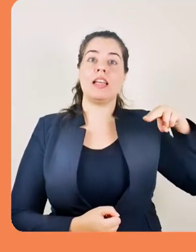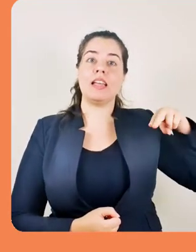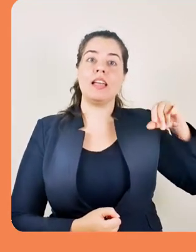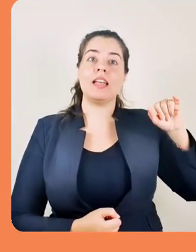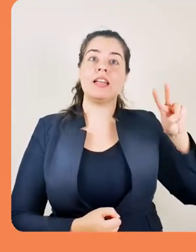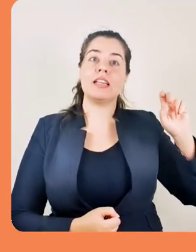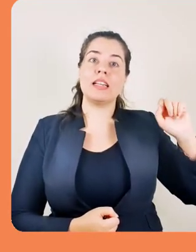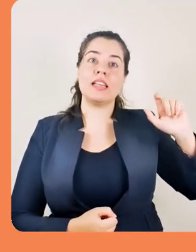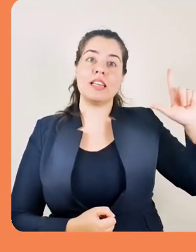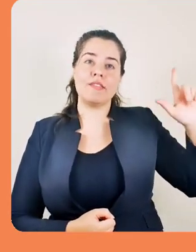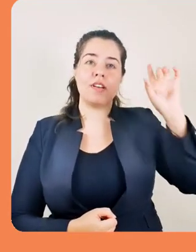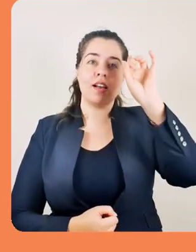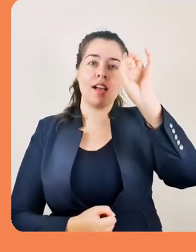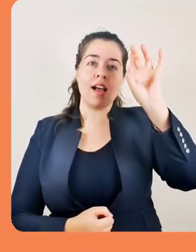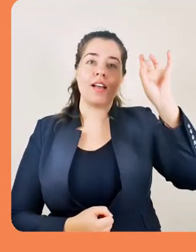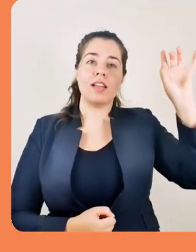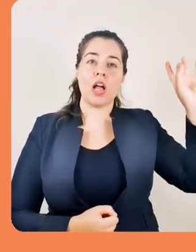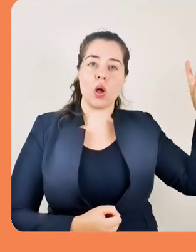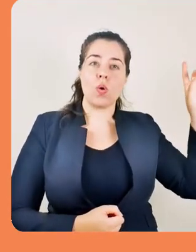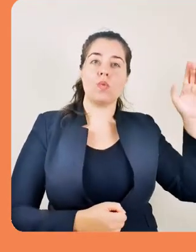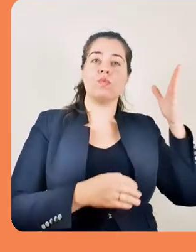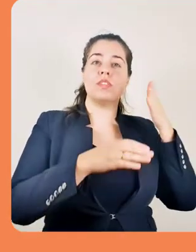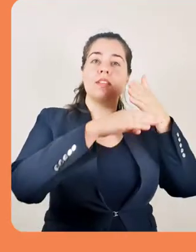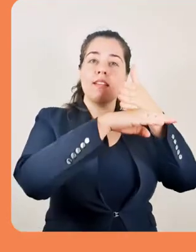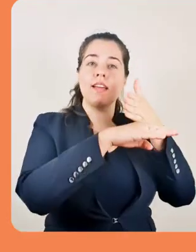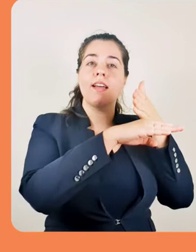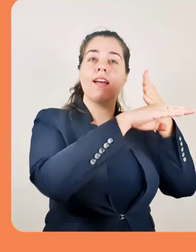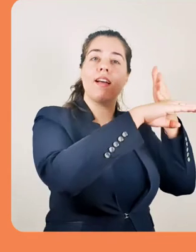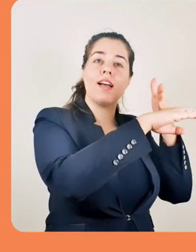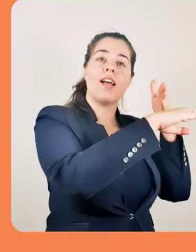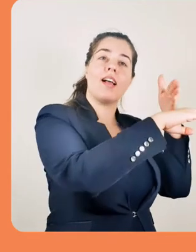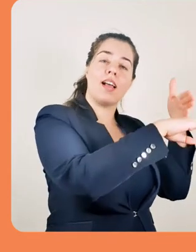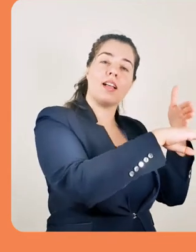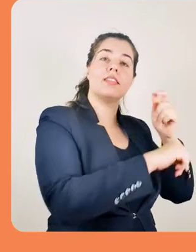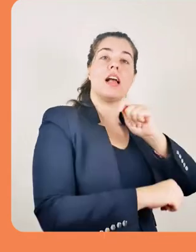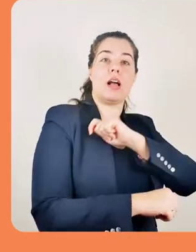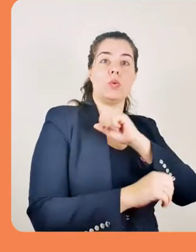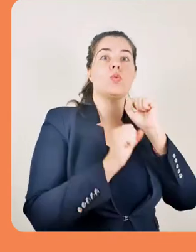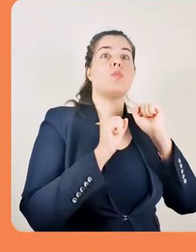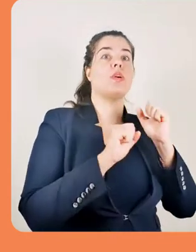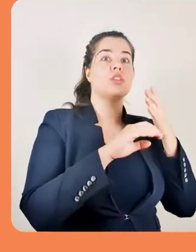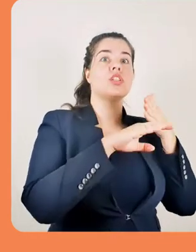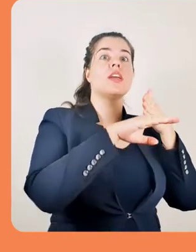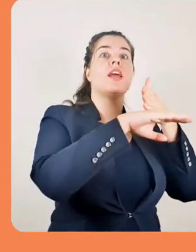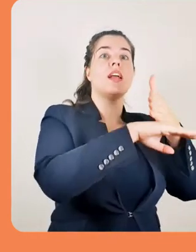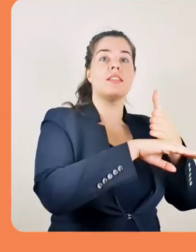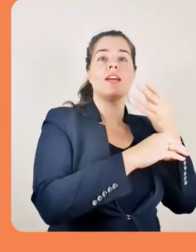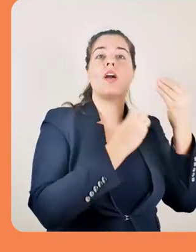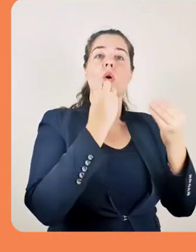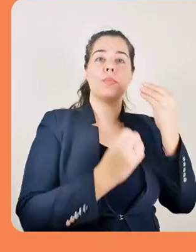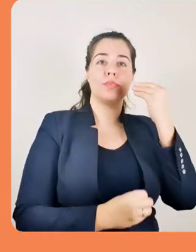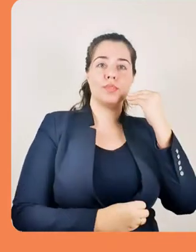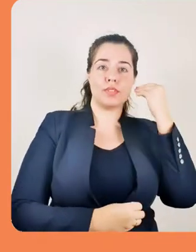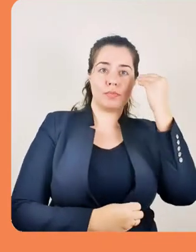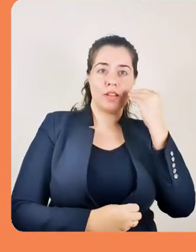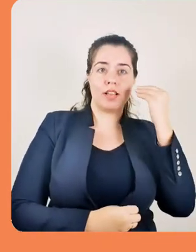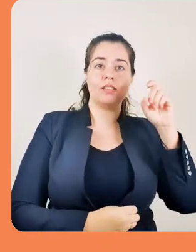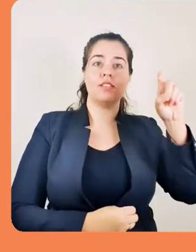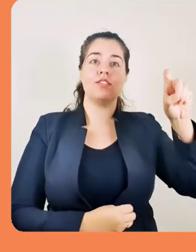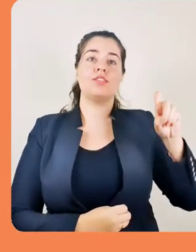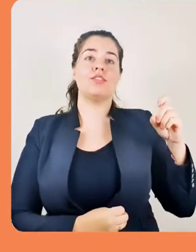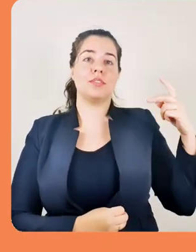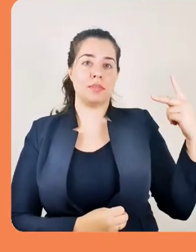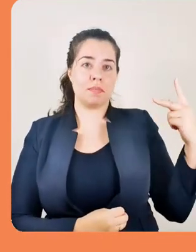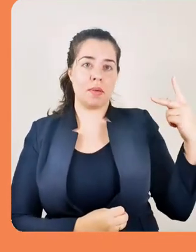para mostrar a carinha para vocês estão Level Up você tem níveis e cada um dos níveis você